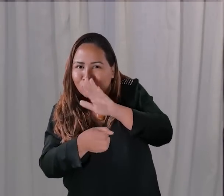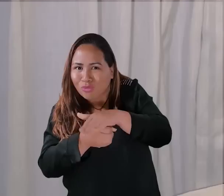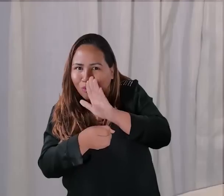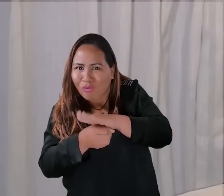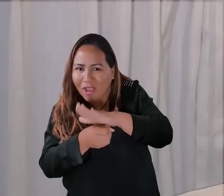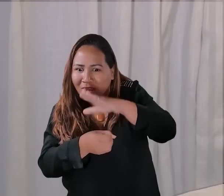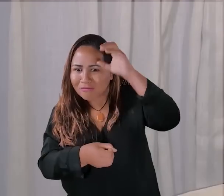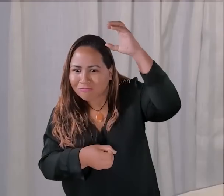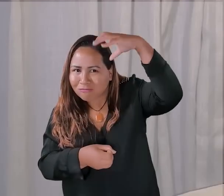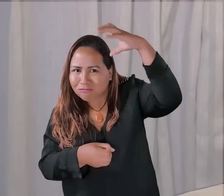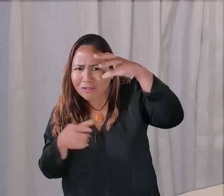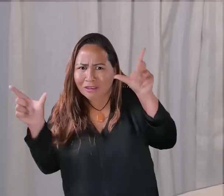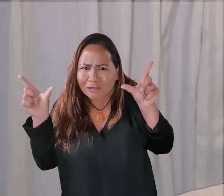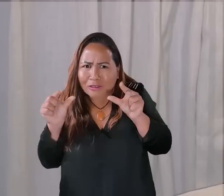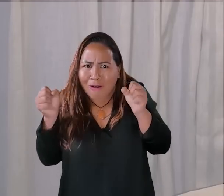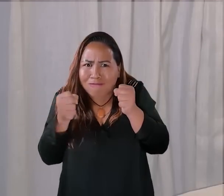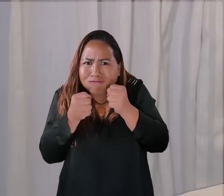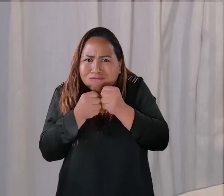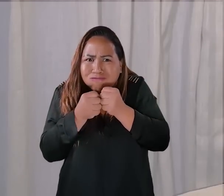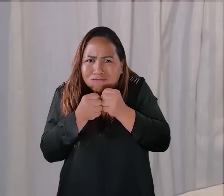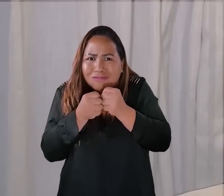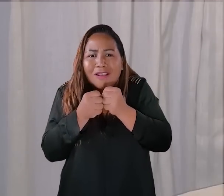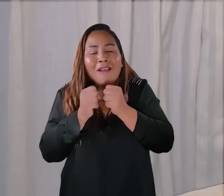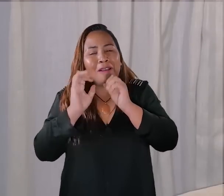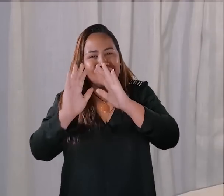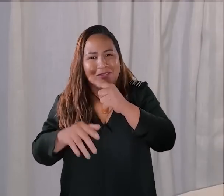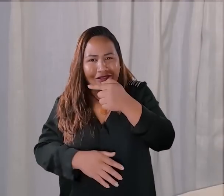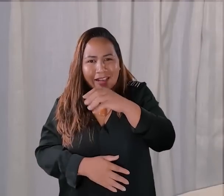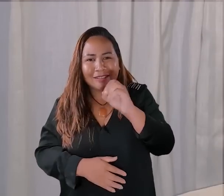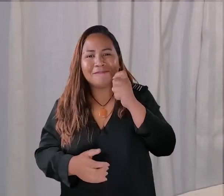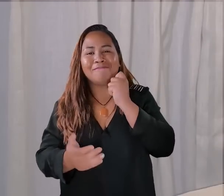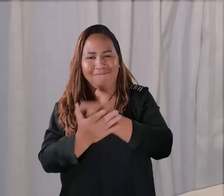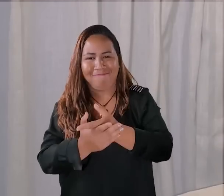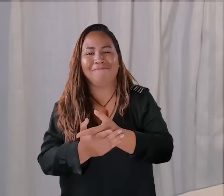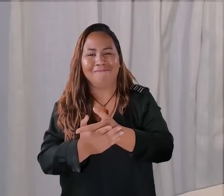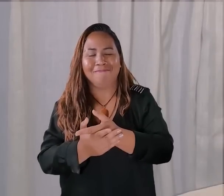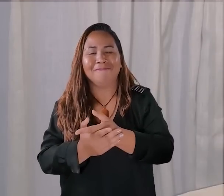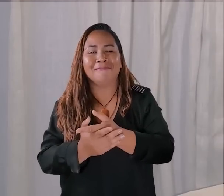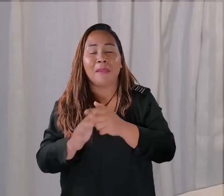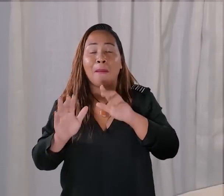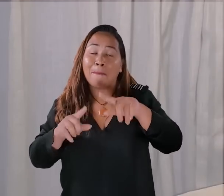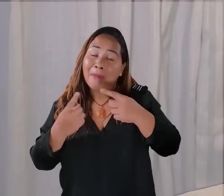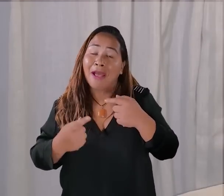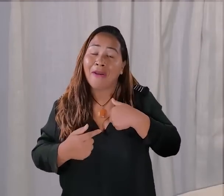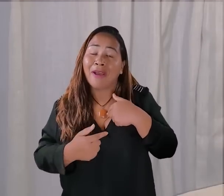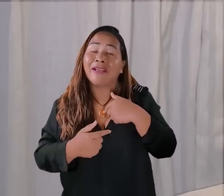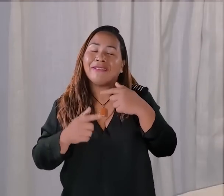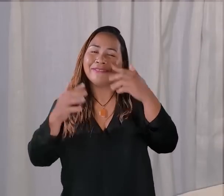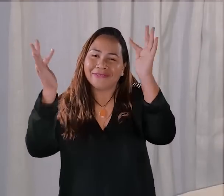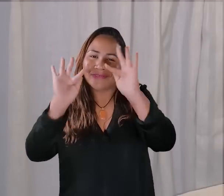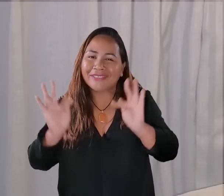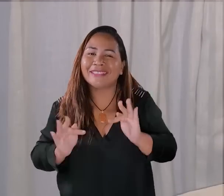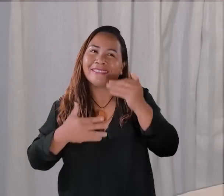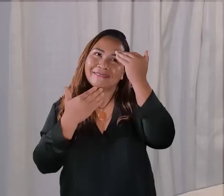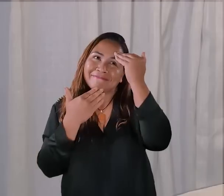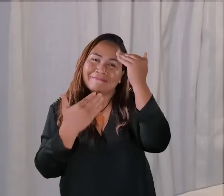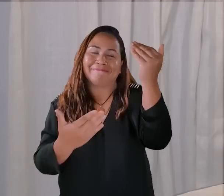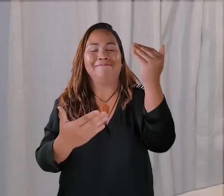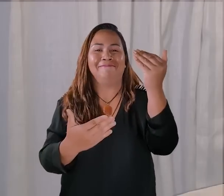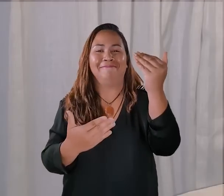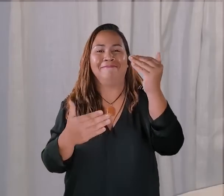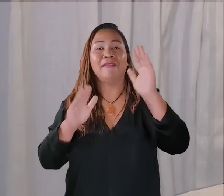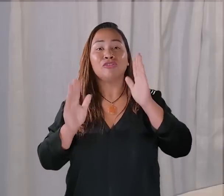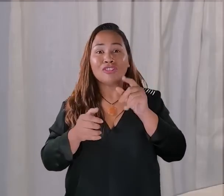coisa bem... E eu feliz e grata, porque nessa época eu já tava dentro do curso do Olo, na época o Olo 4, e